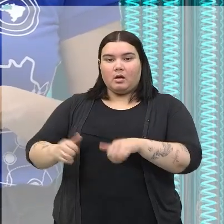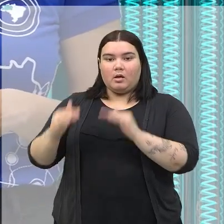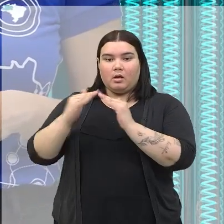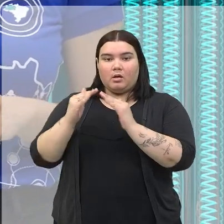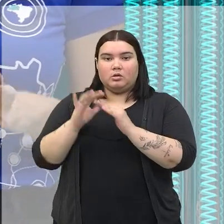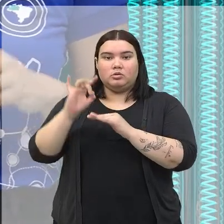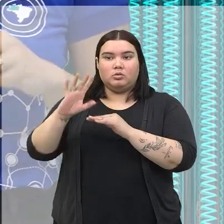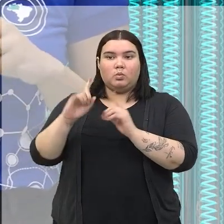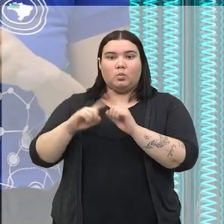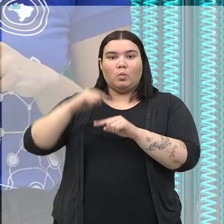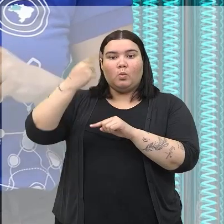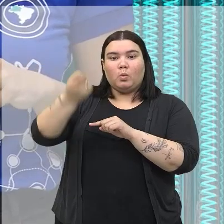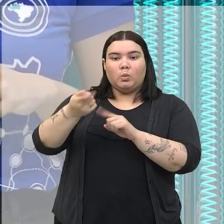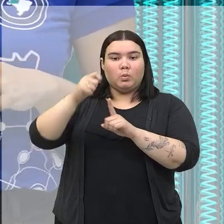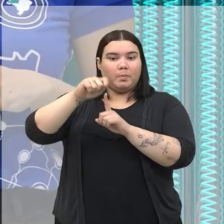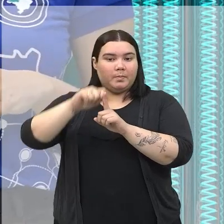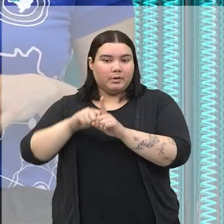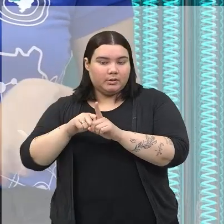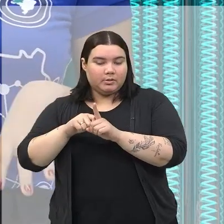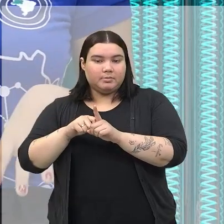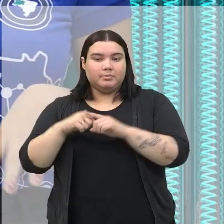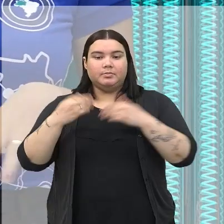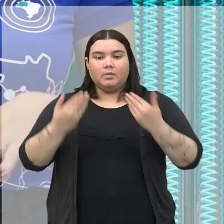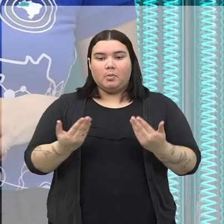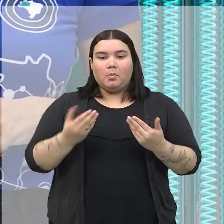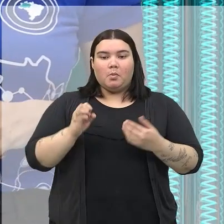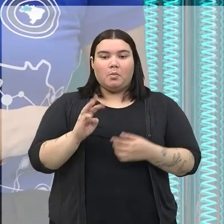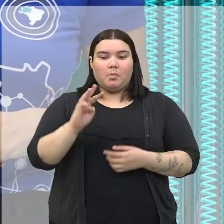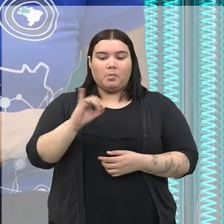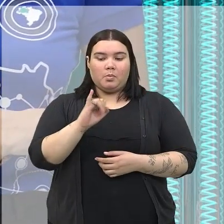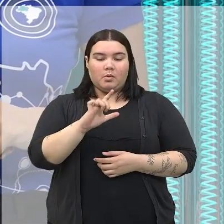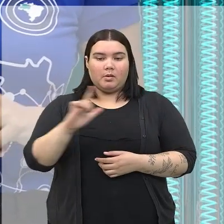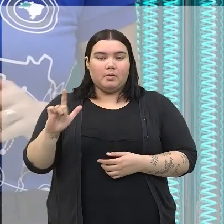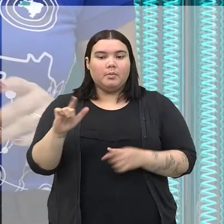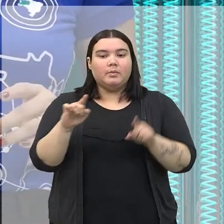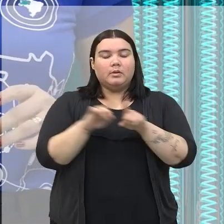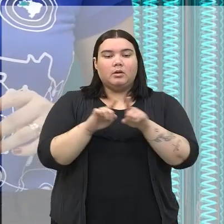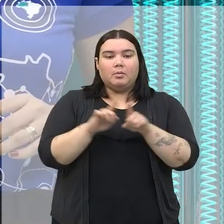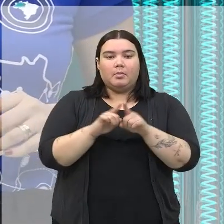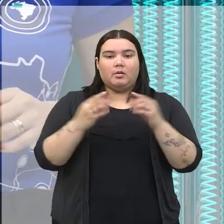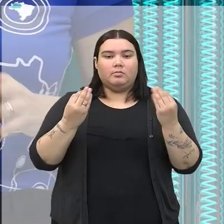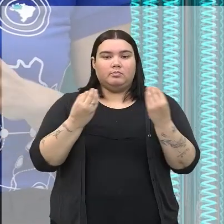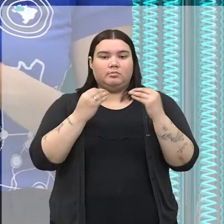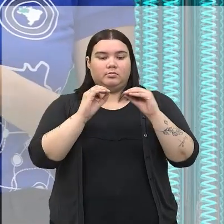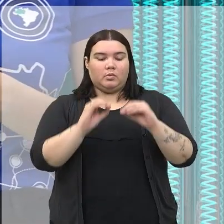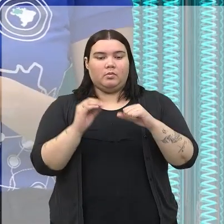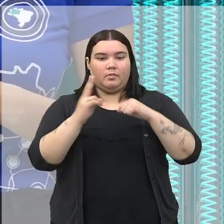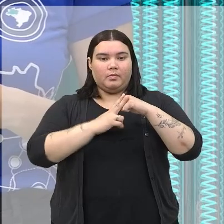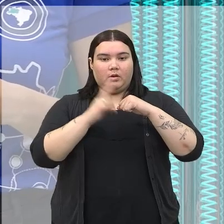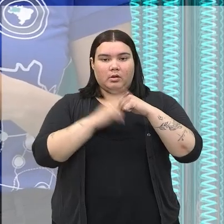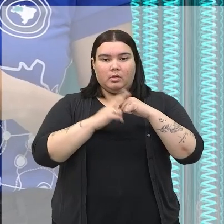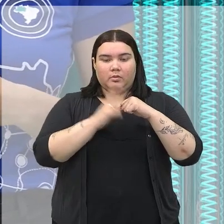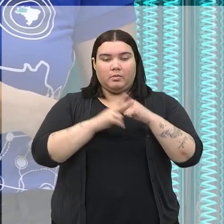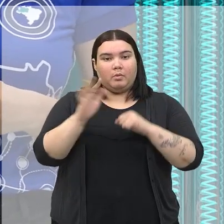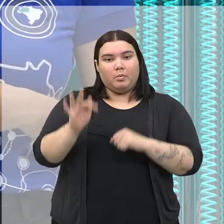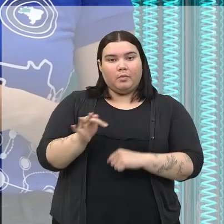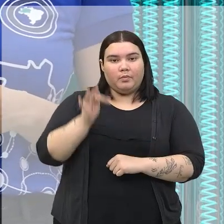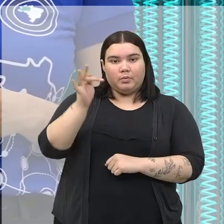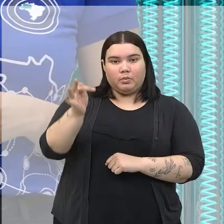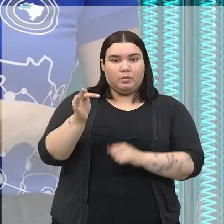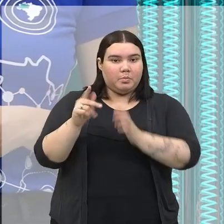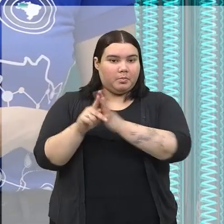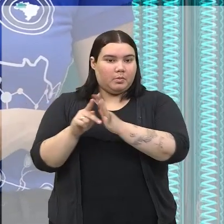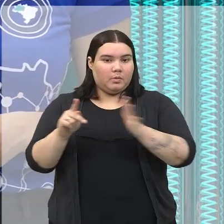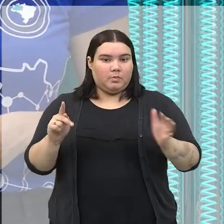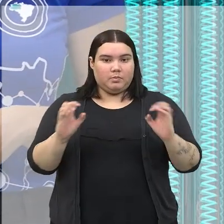que vem. Então, will também está aí passando o verbo para o futuro,